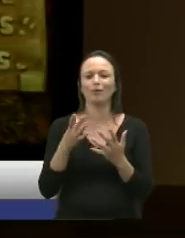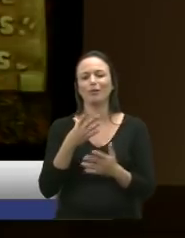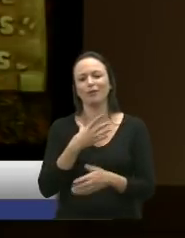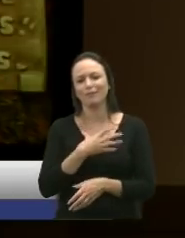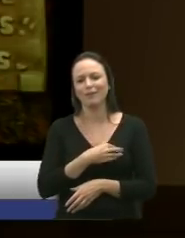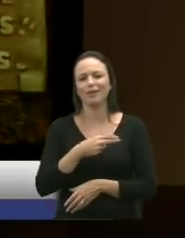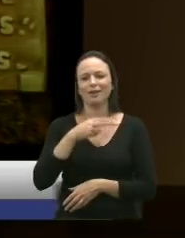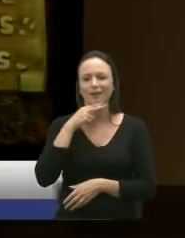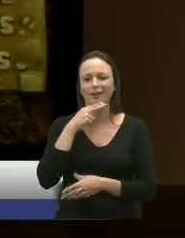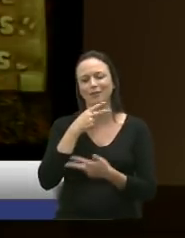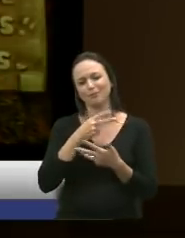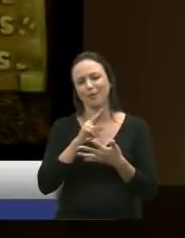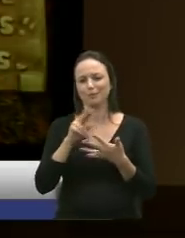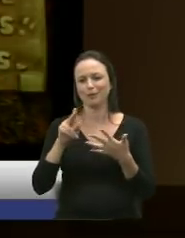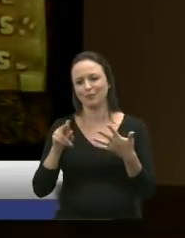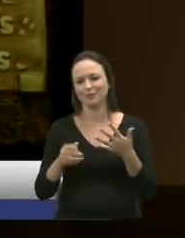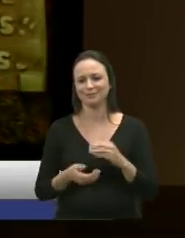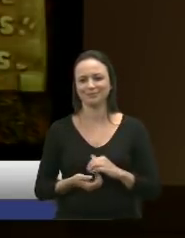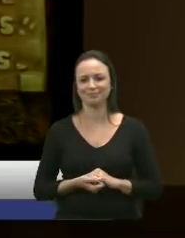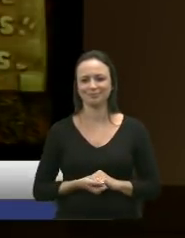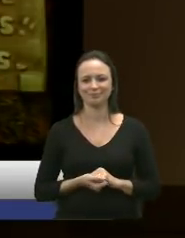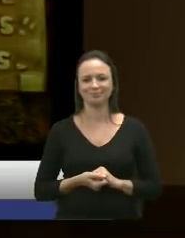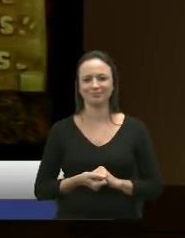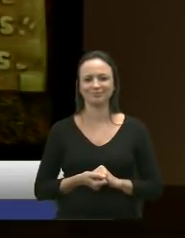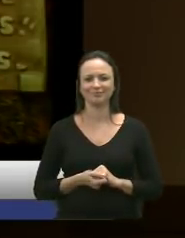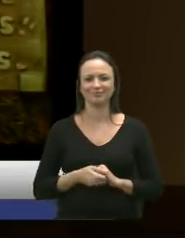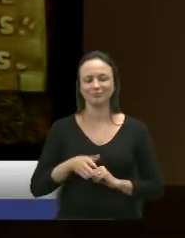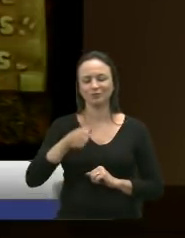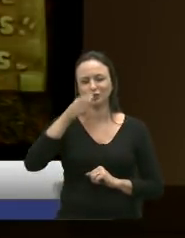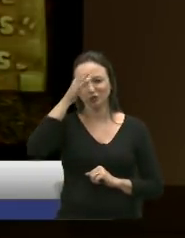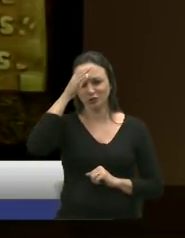tataranetos, etc. Tio Chico.